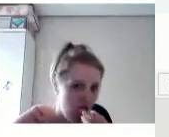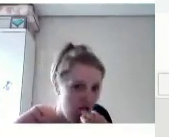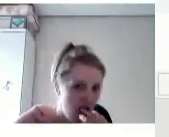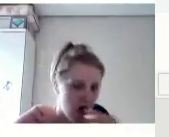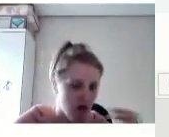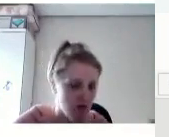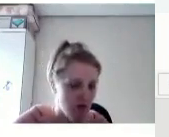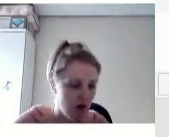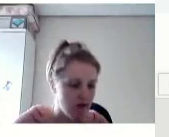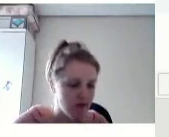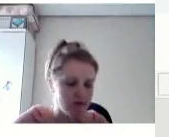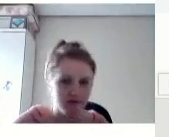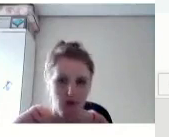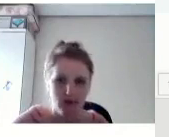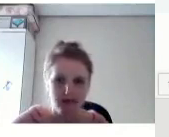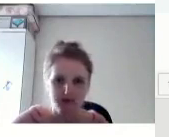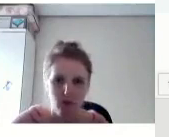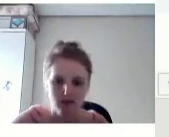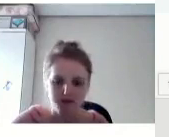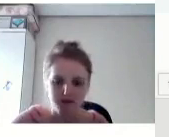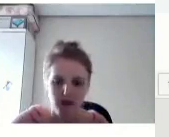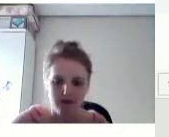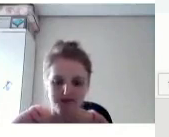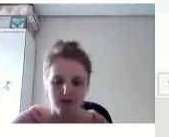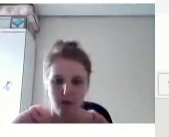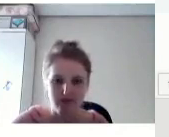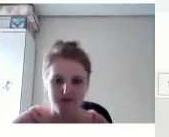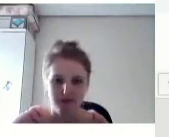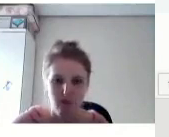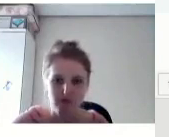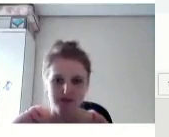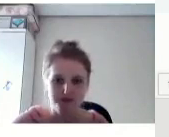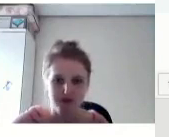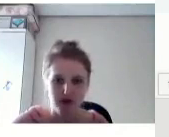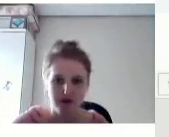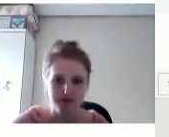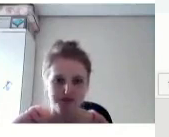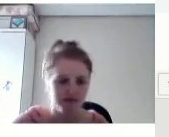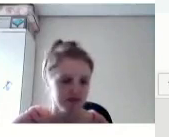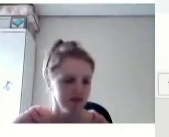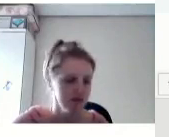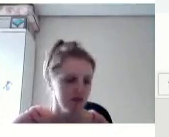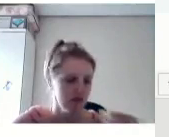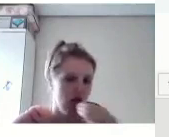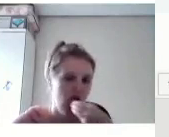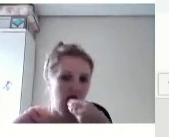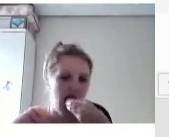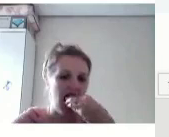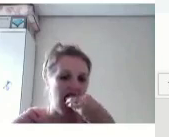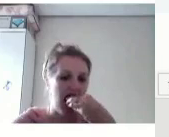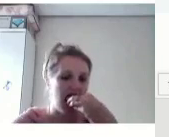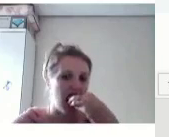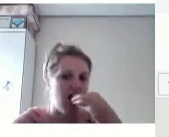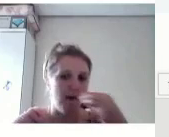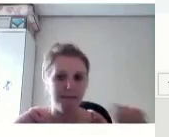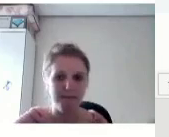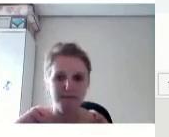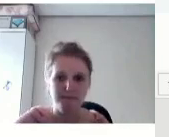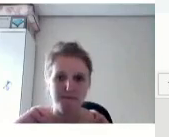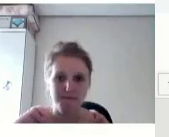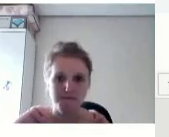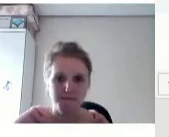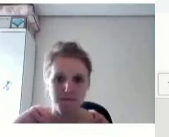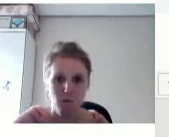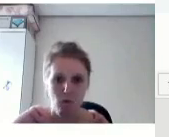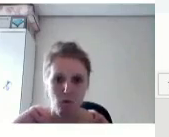anterior, né, que as duas derivadas funcionais, né, da funcional hamiltoniana relativa ao campo e